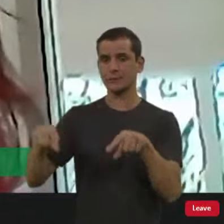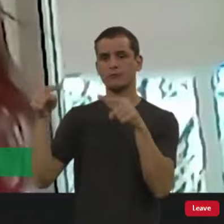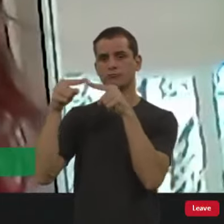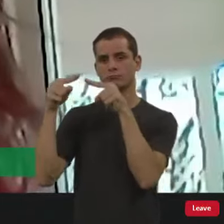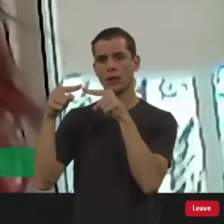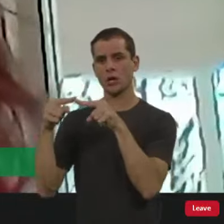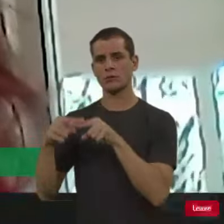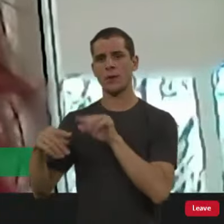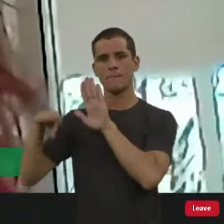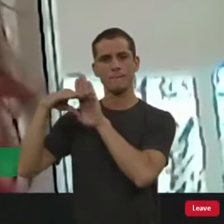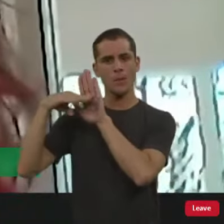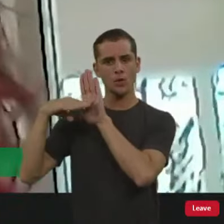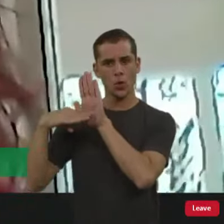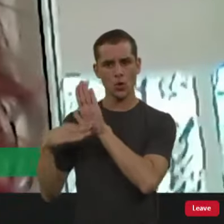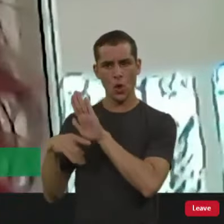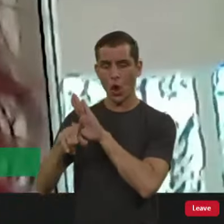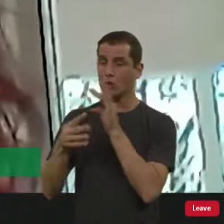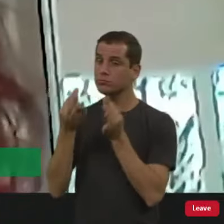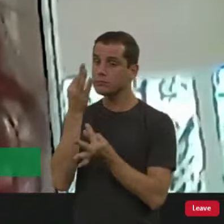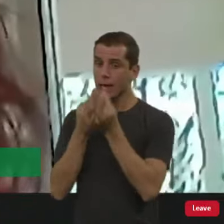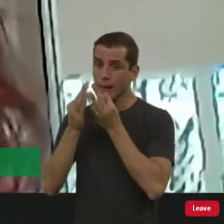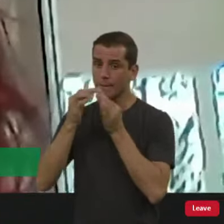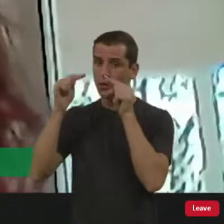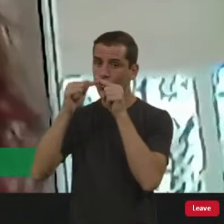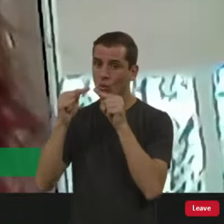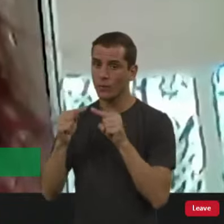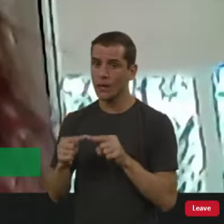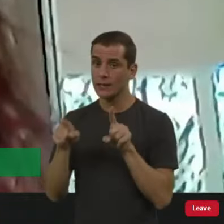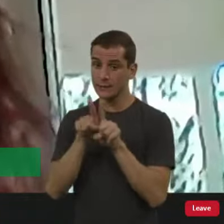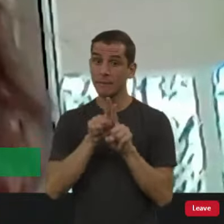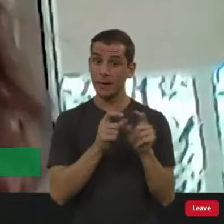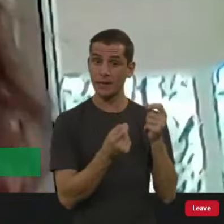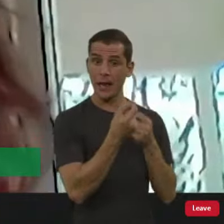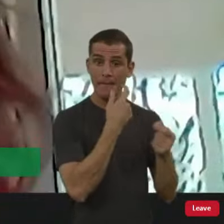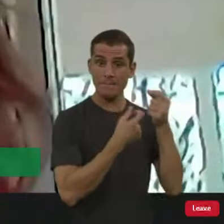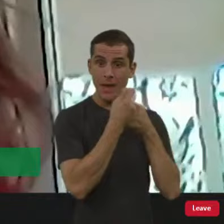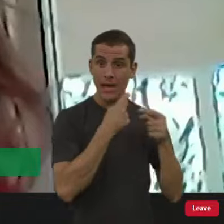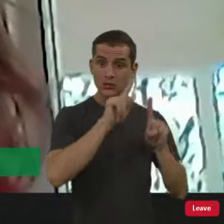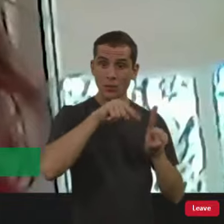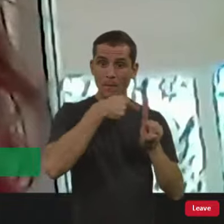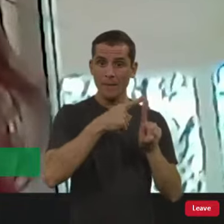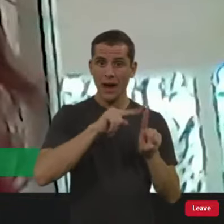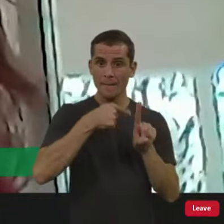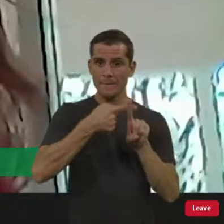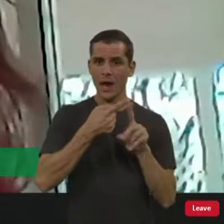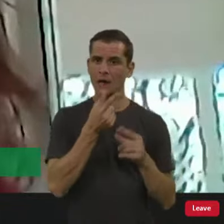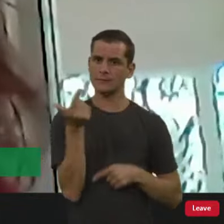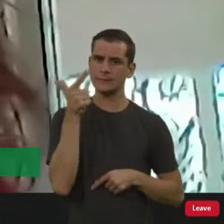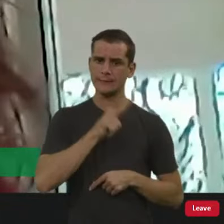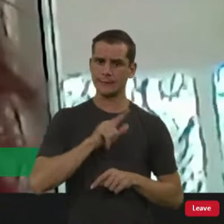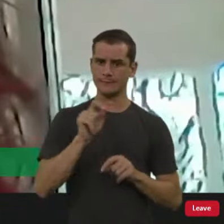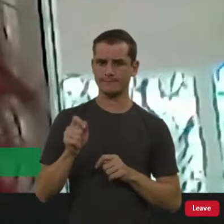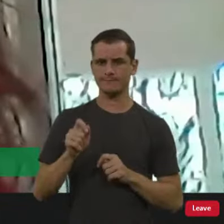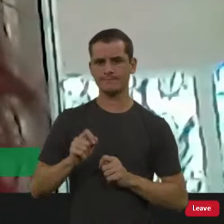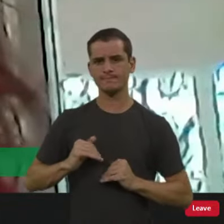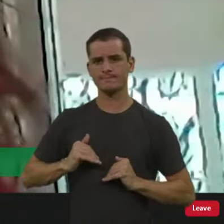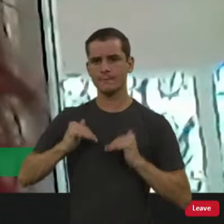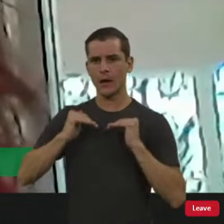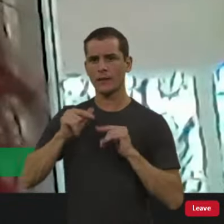terapia combinada, com mais opções de associações de medicamentos, conforme benefícios respaldados em estudos clínicos